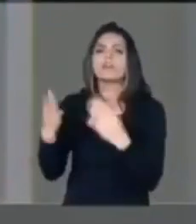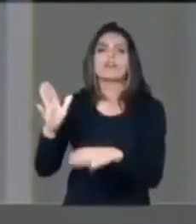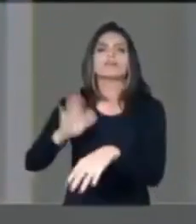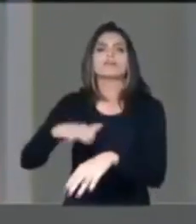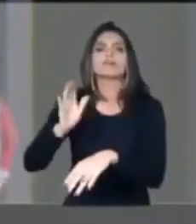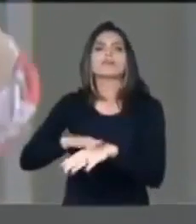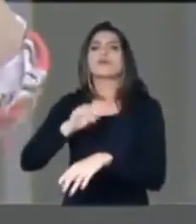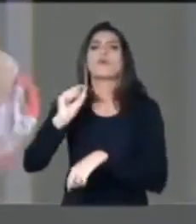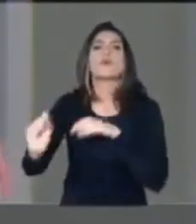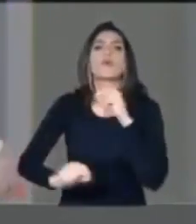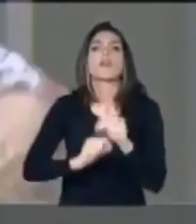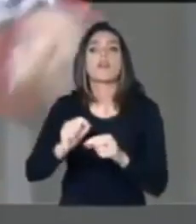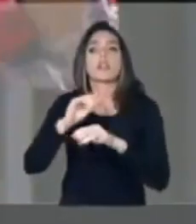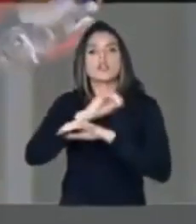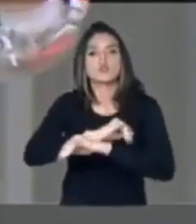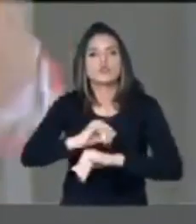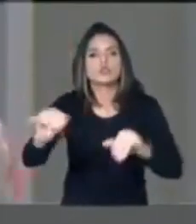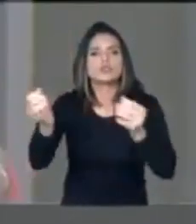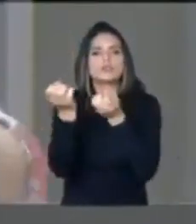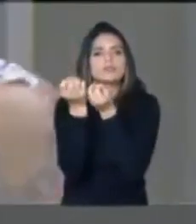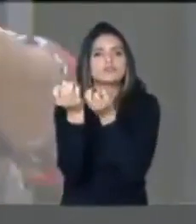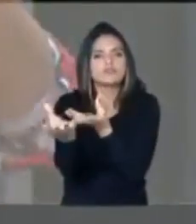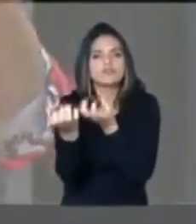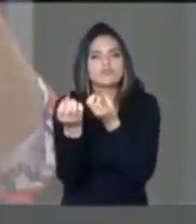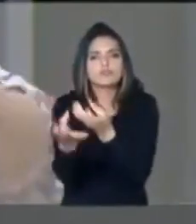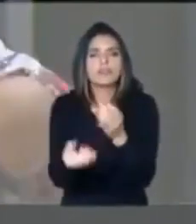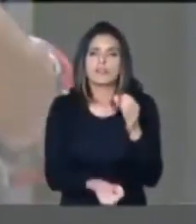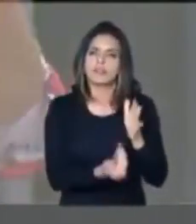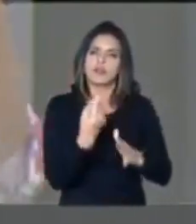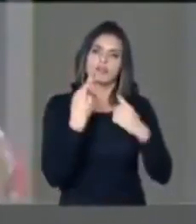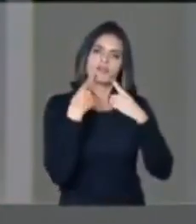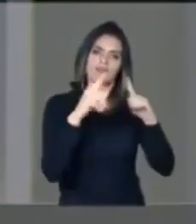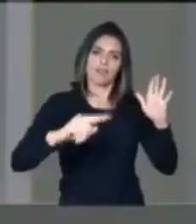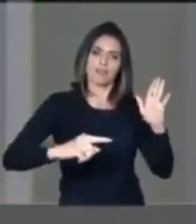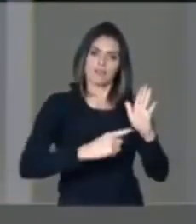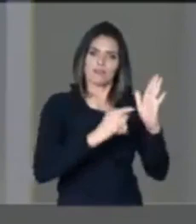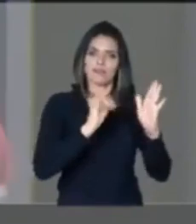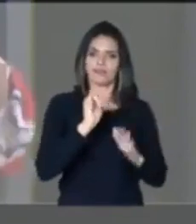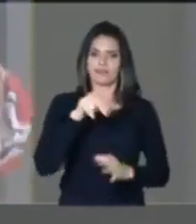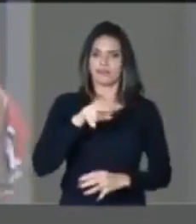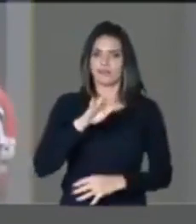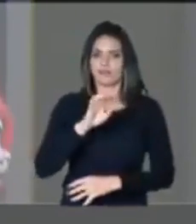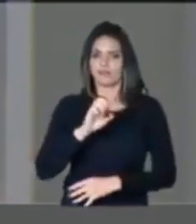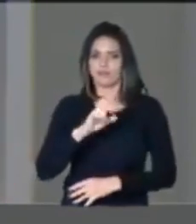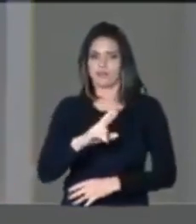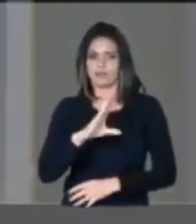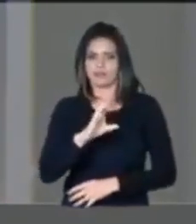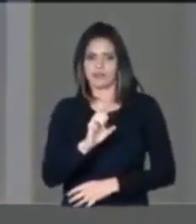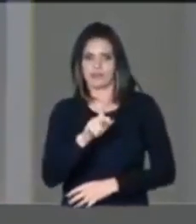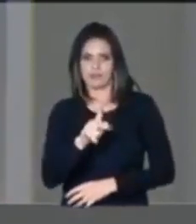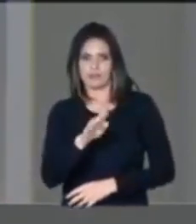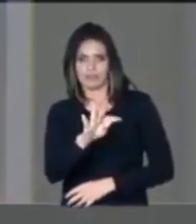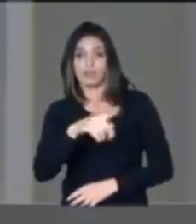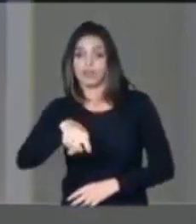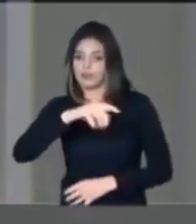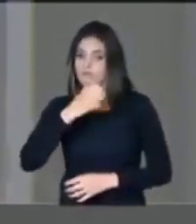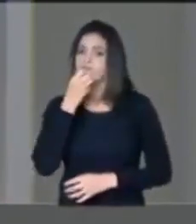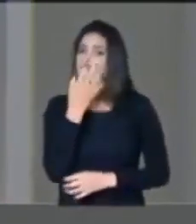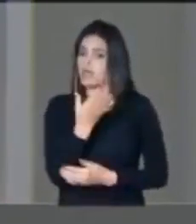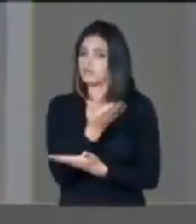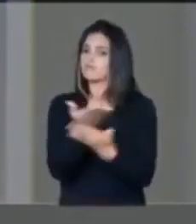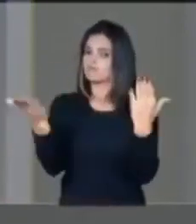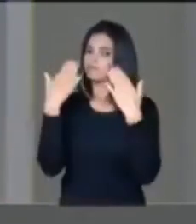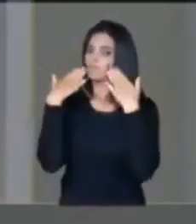serviço público, as notícias que geraram as denúncias do Intercept, que muito bem estão fazendo a